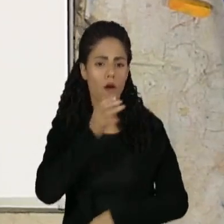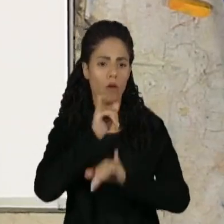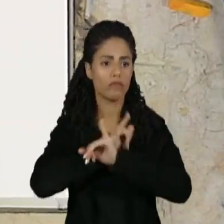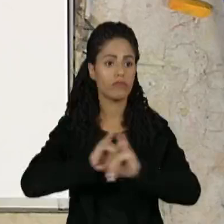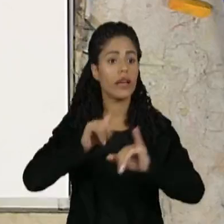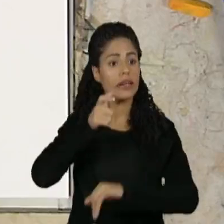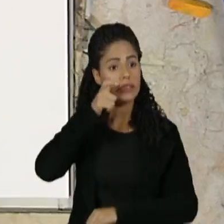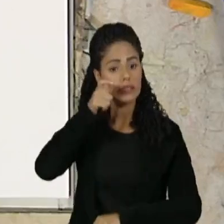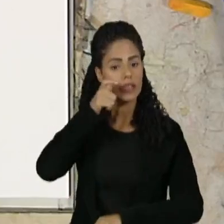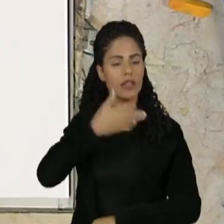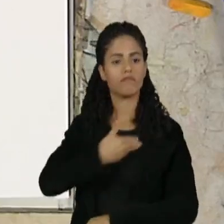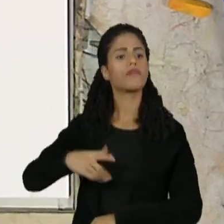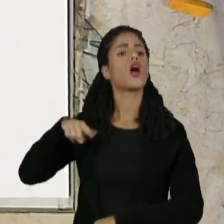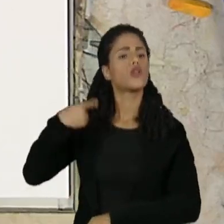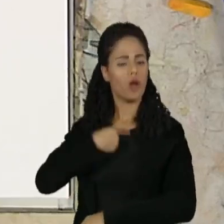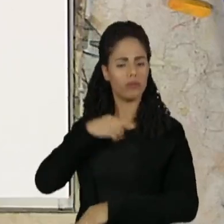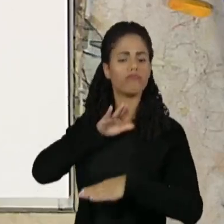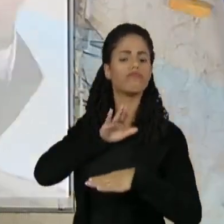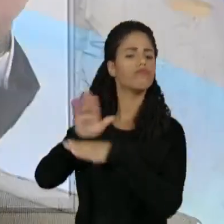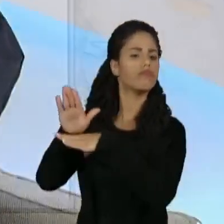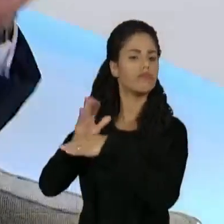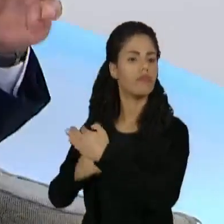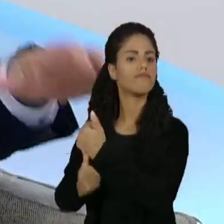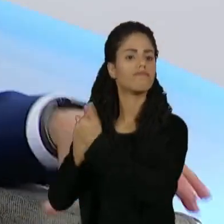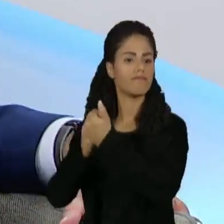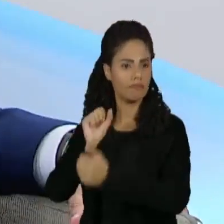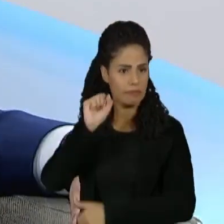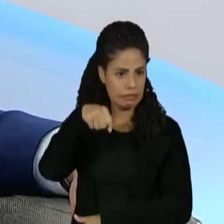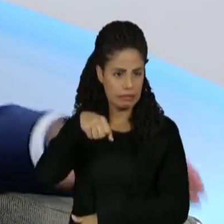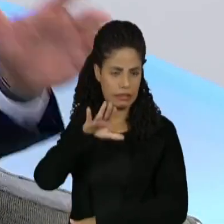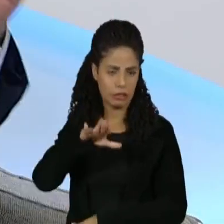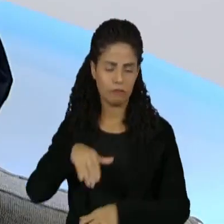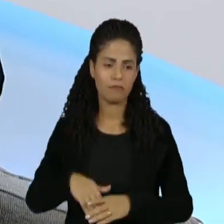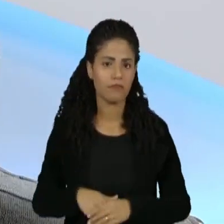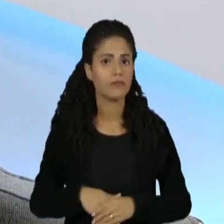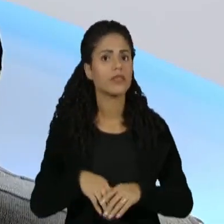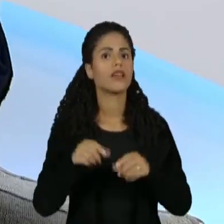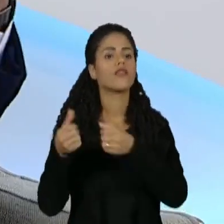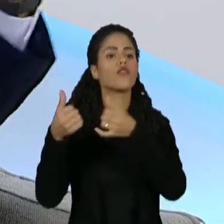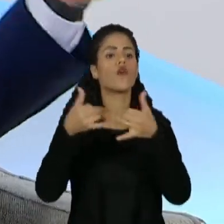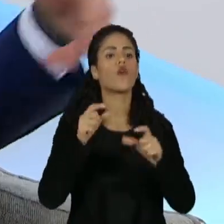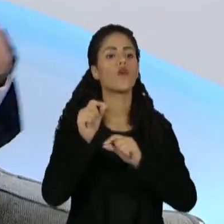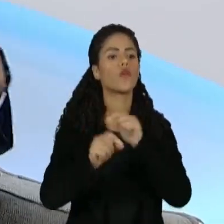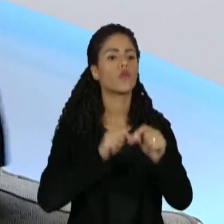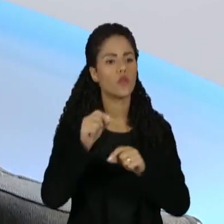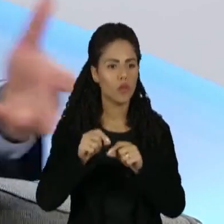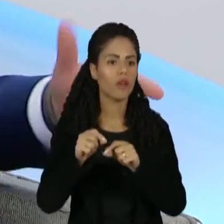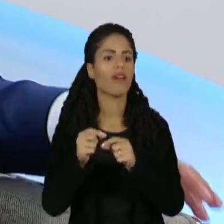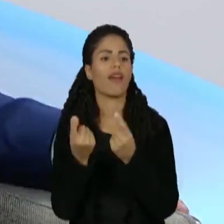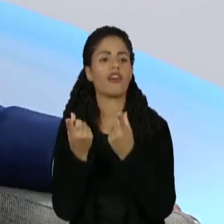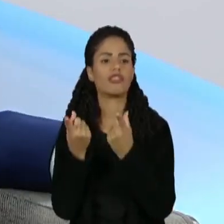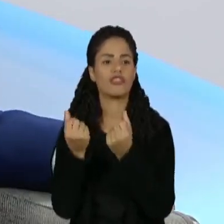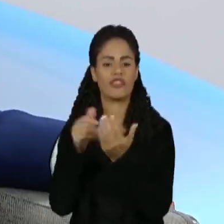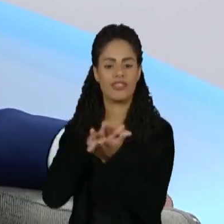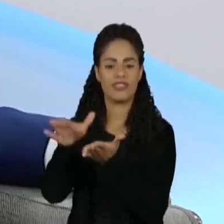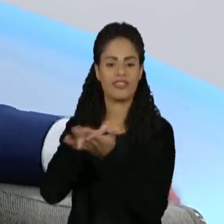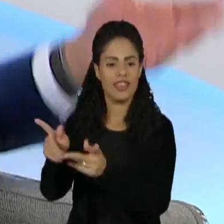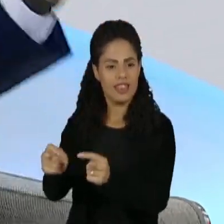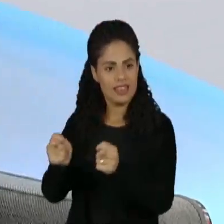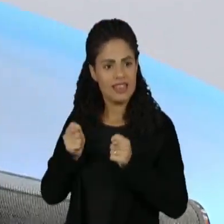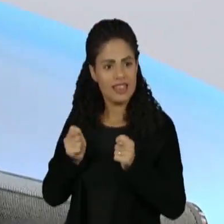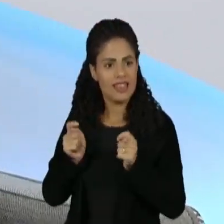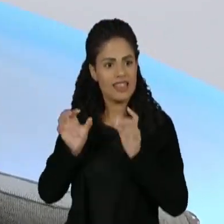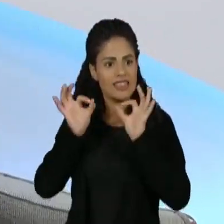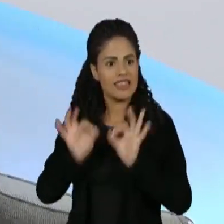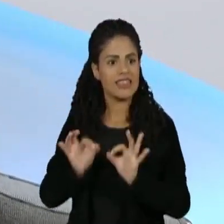de interesse do governo, nós ajudamos e apoiamos aquele destaque específico, que tratava-se do arcabouço que agora foi